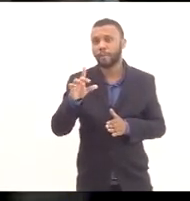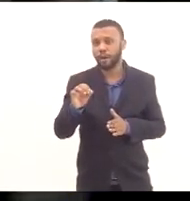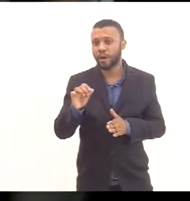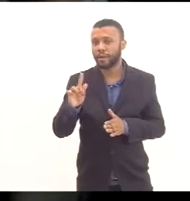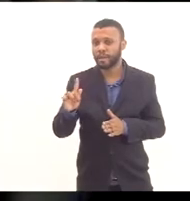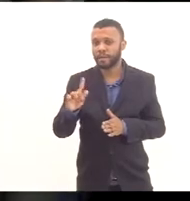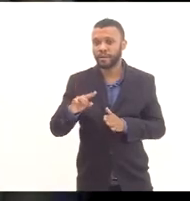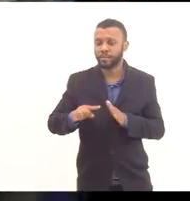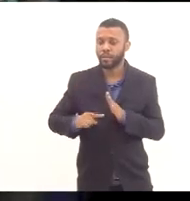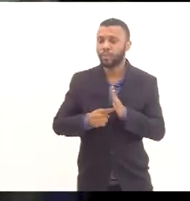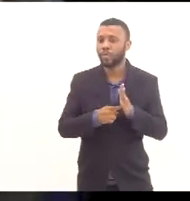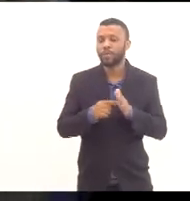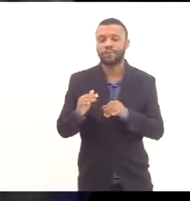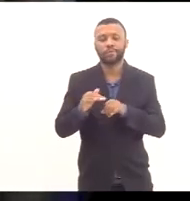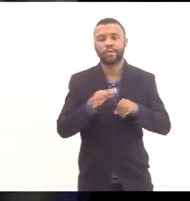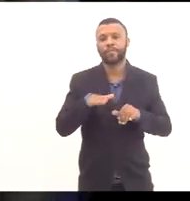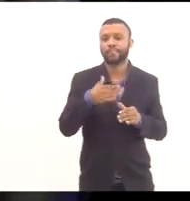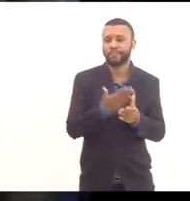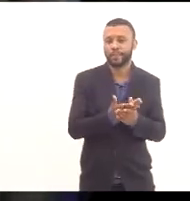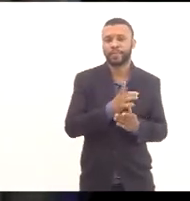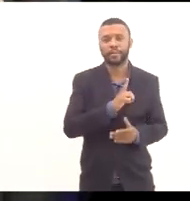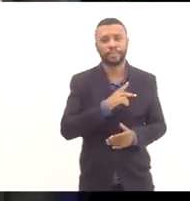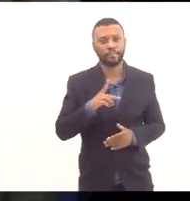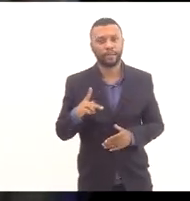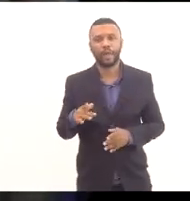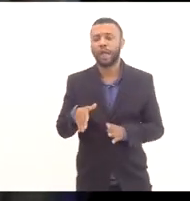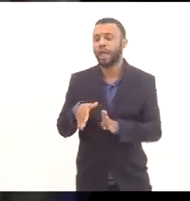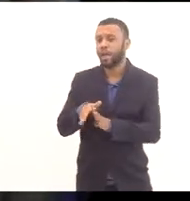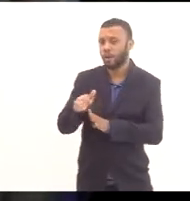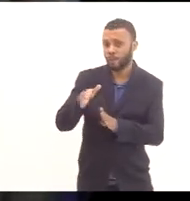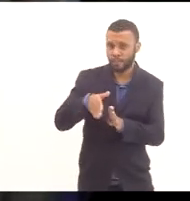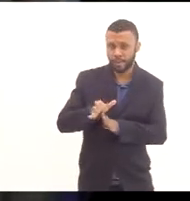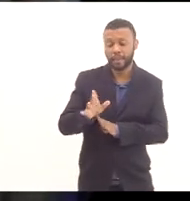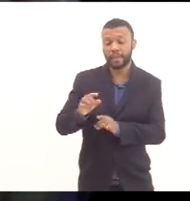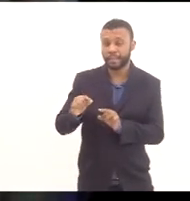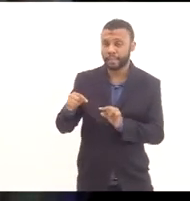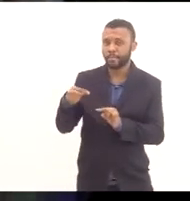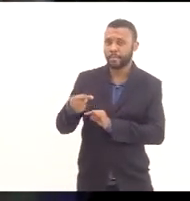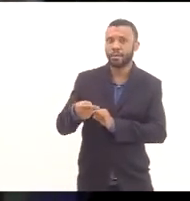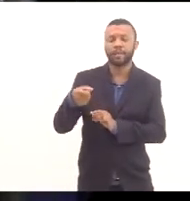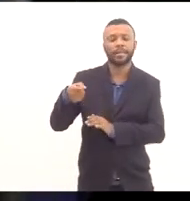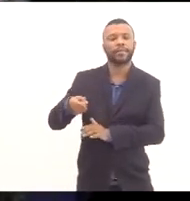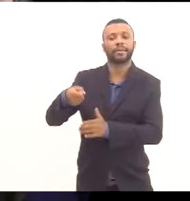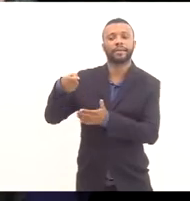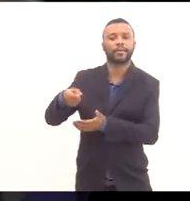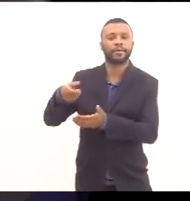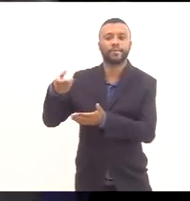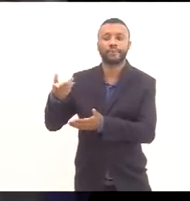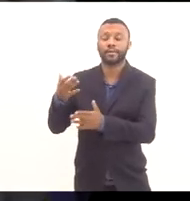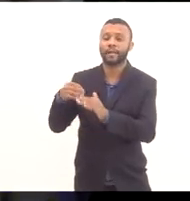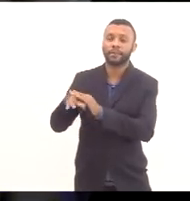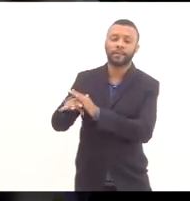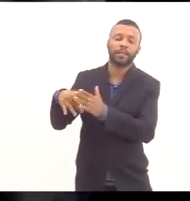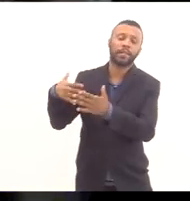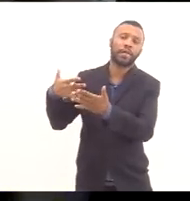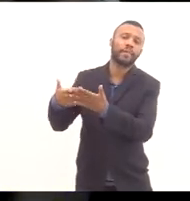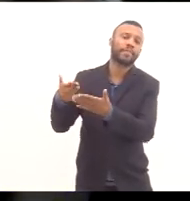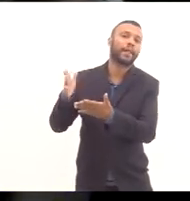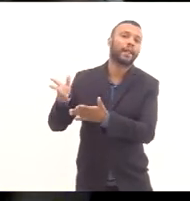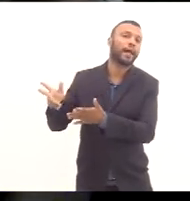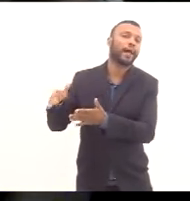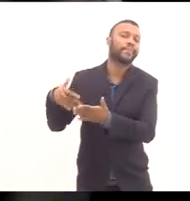e aí a defensoria recomendou e só assim depois que elas foram retiradas se não gostei não ficar lá